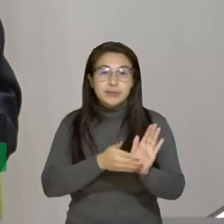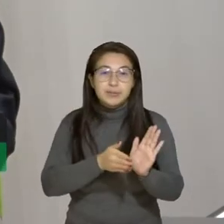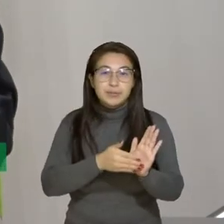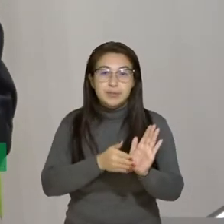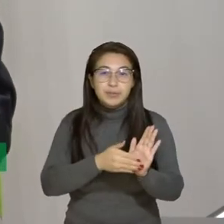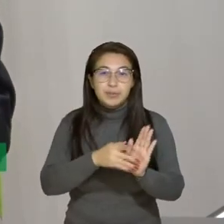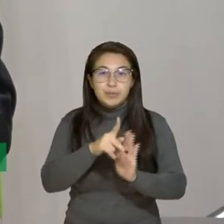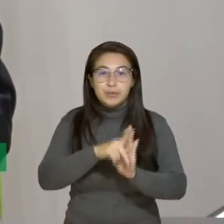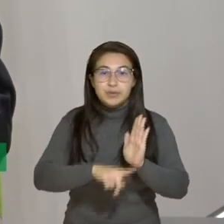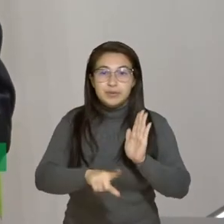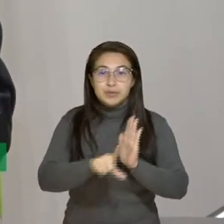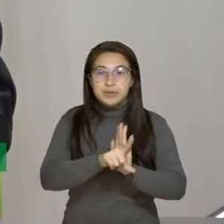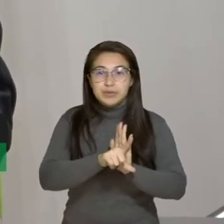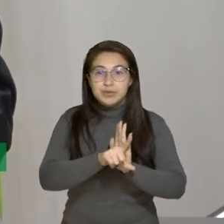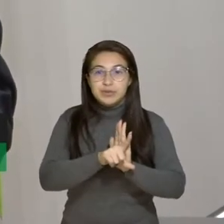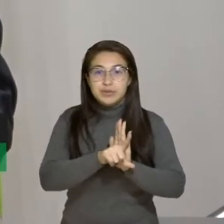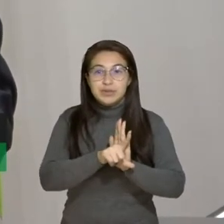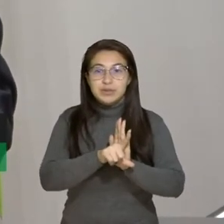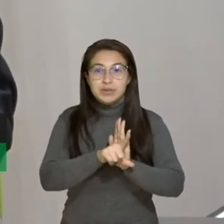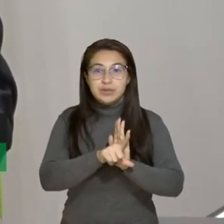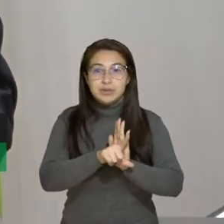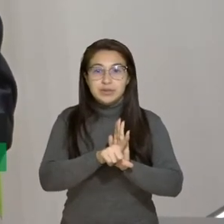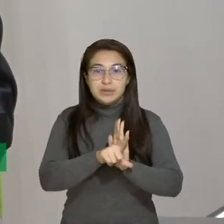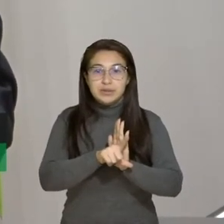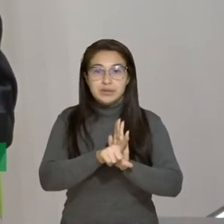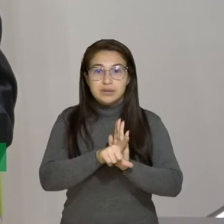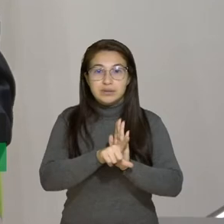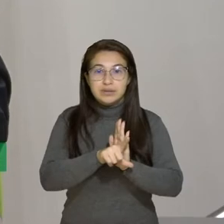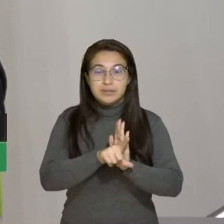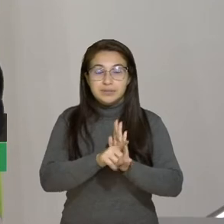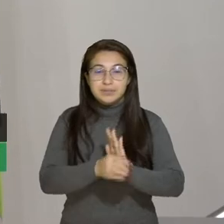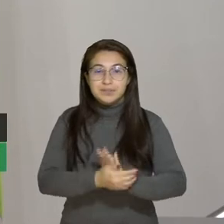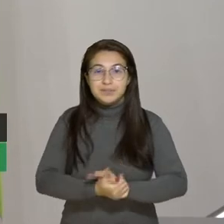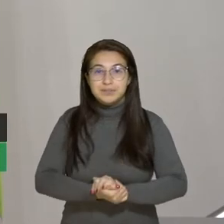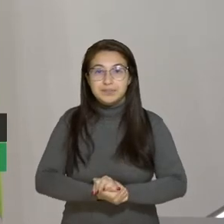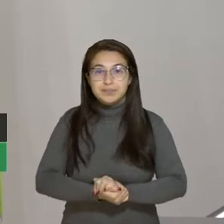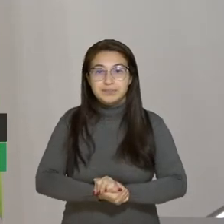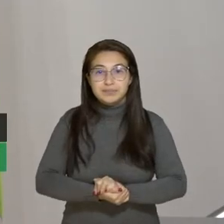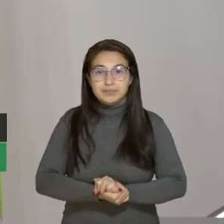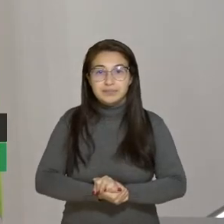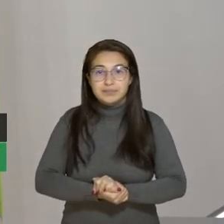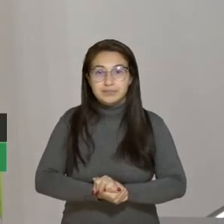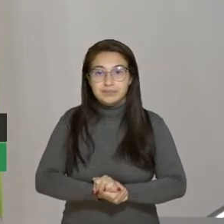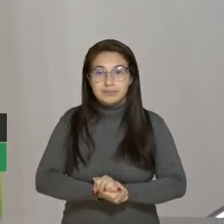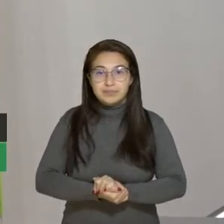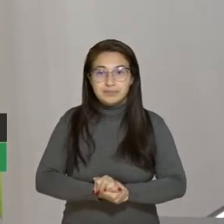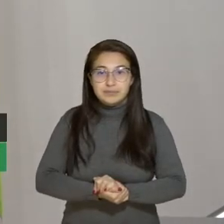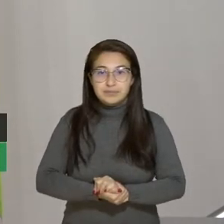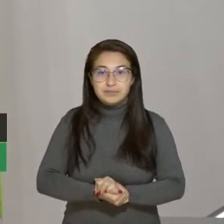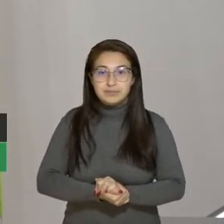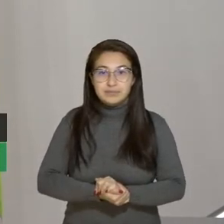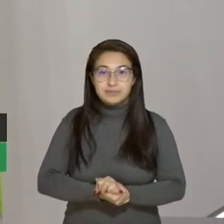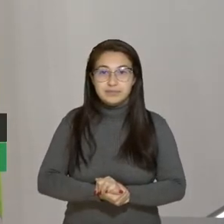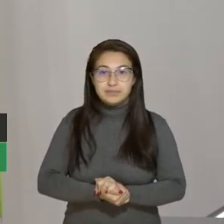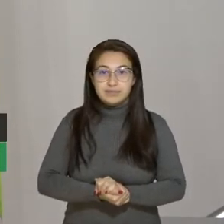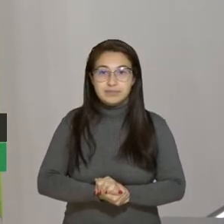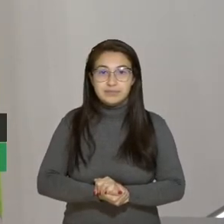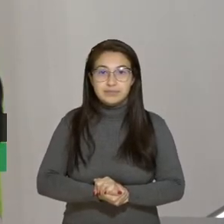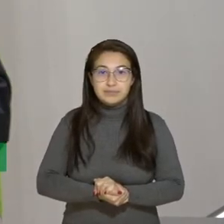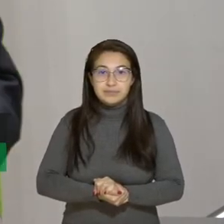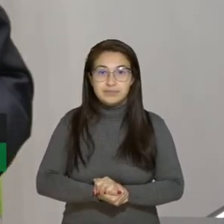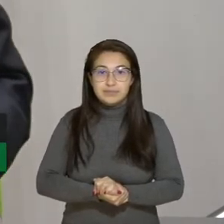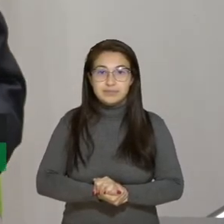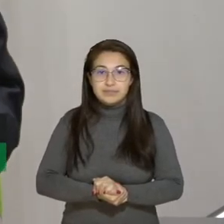projeto de lei nesses mesmos moldes Oi e para o